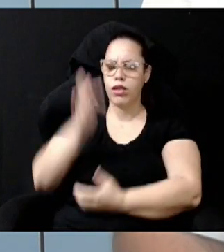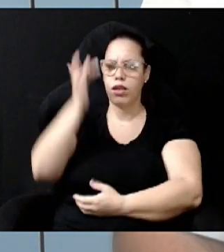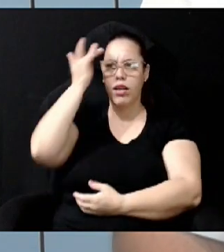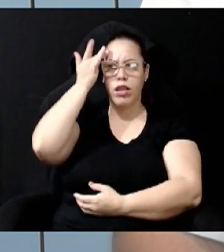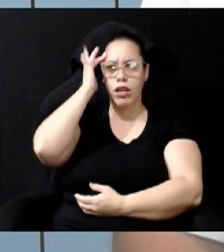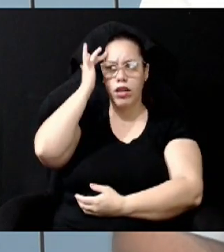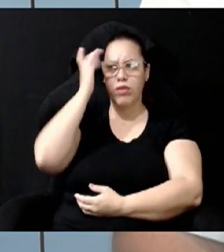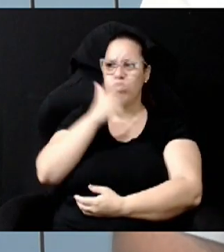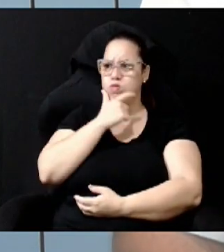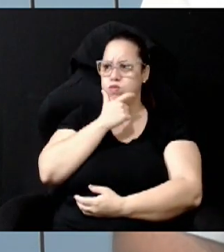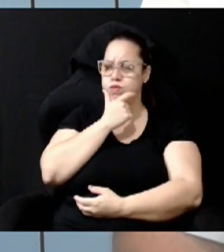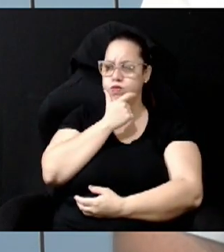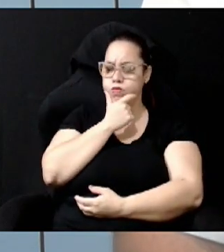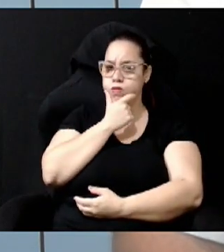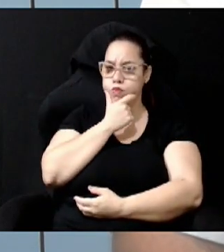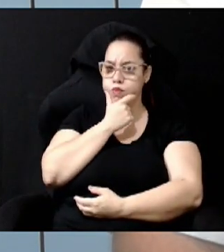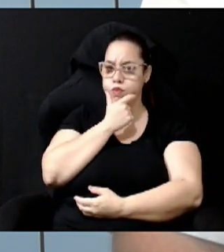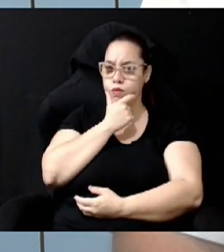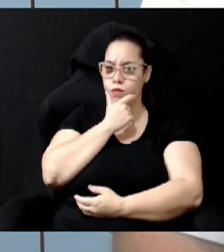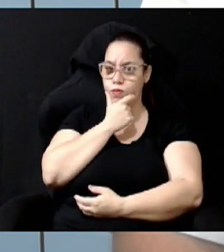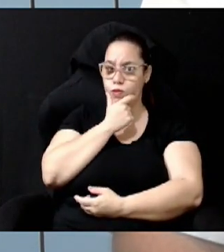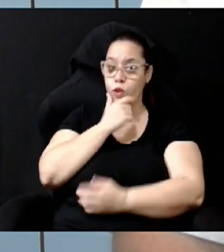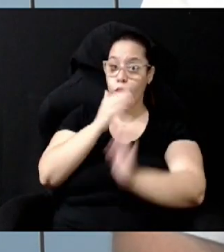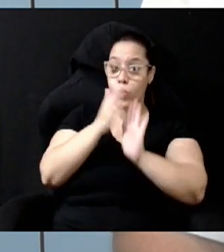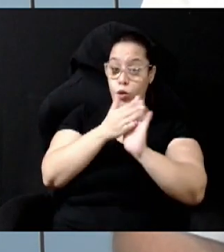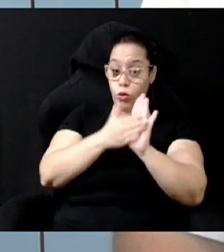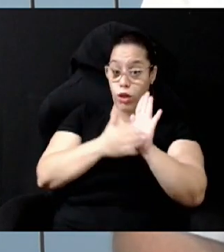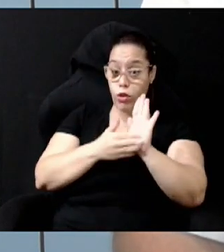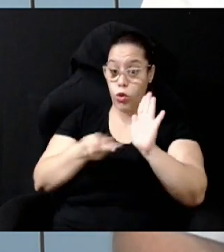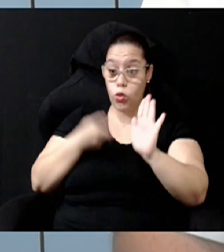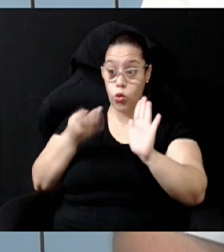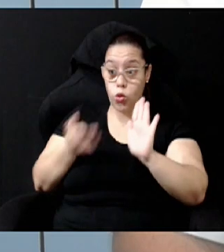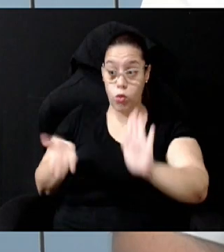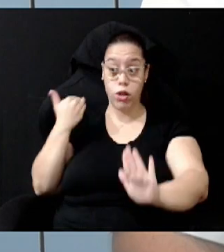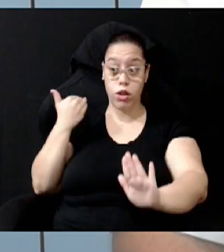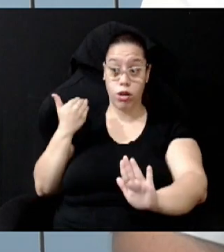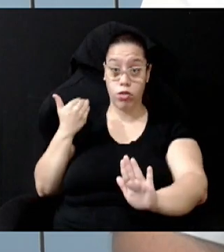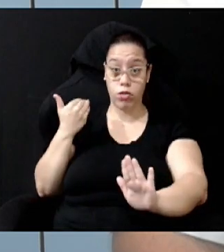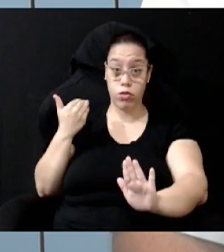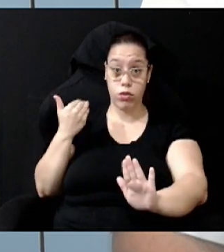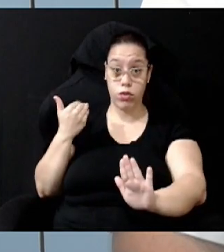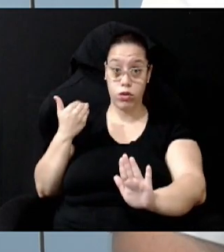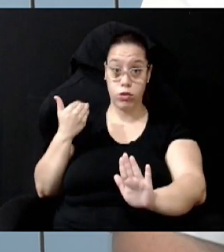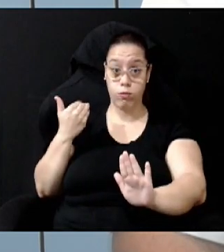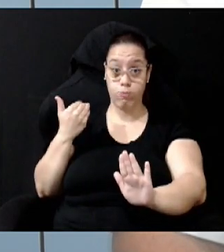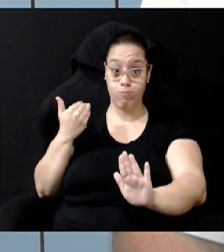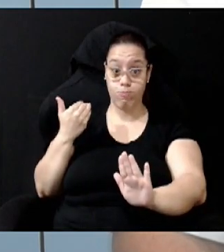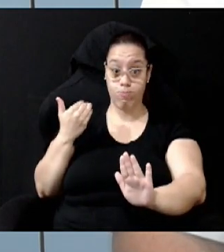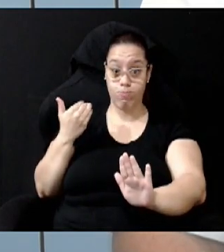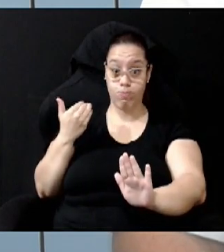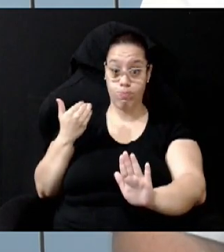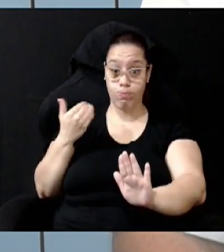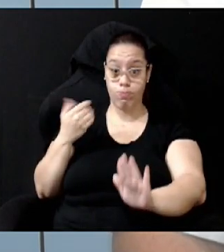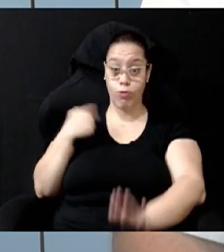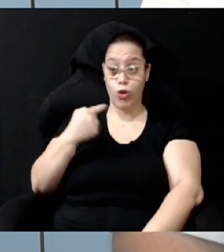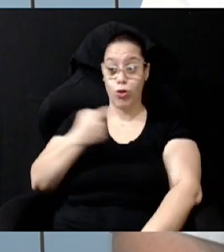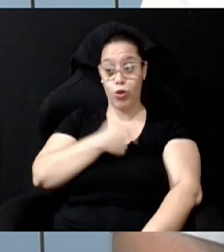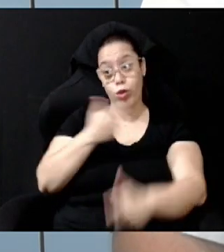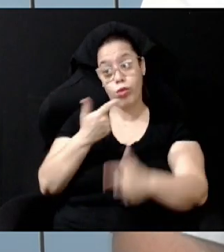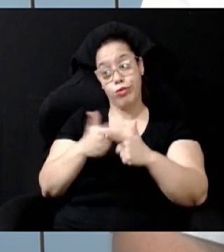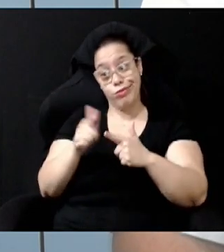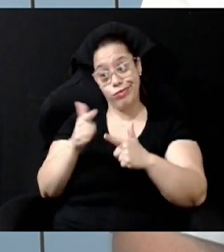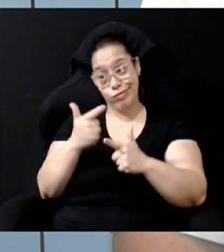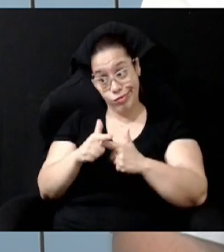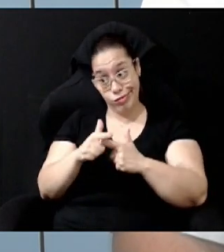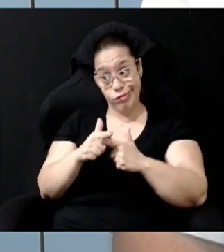você traçou no início, ele dá conta do nosso problema, que é um